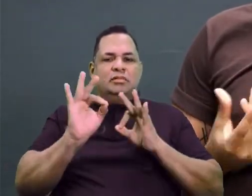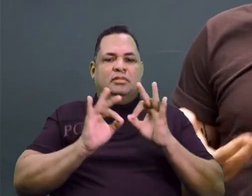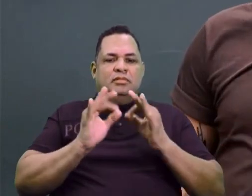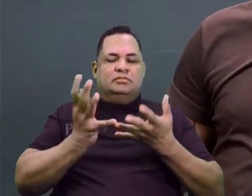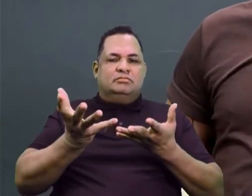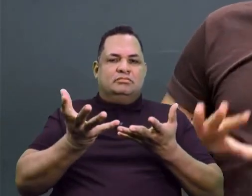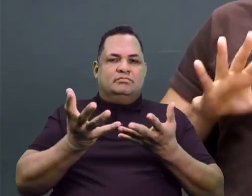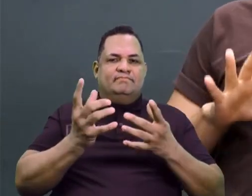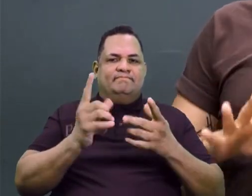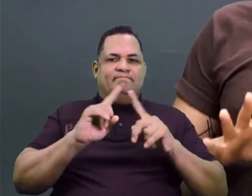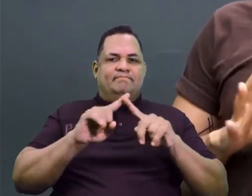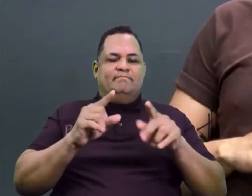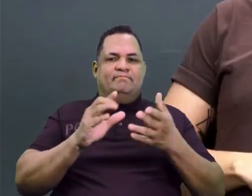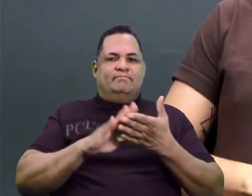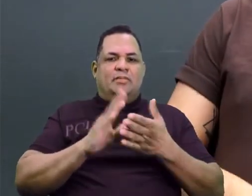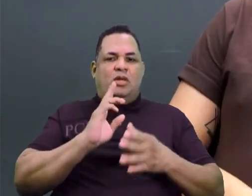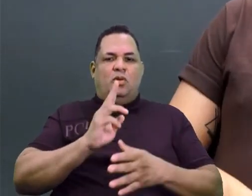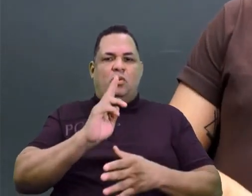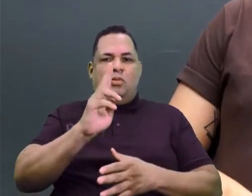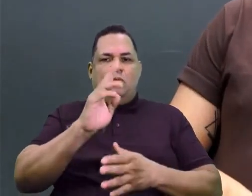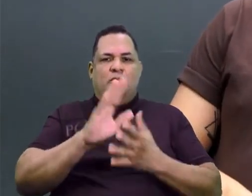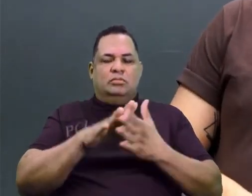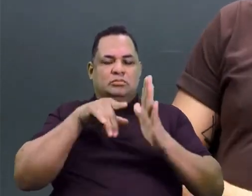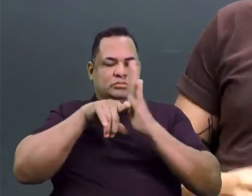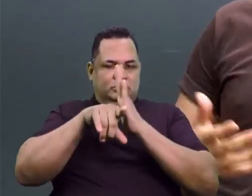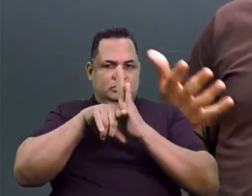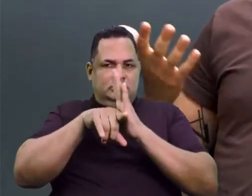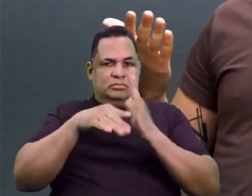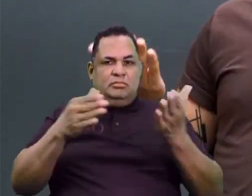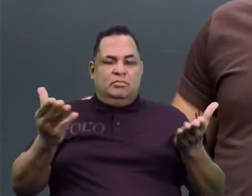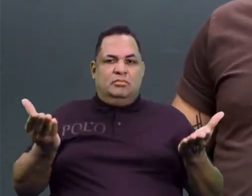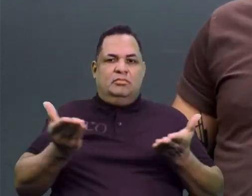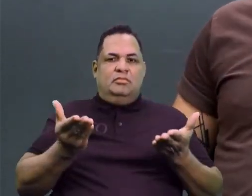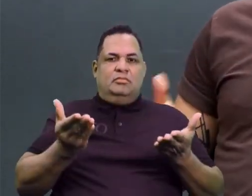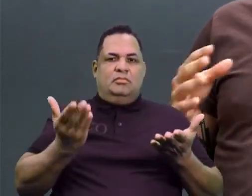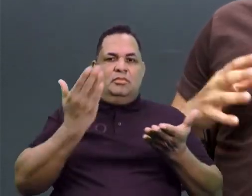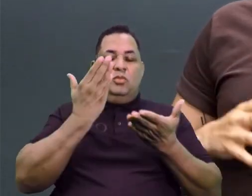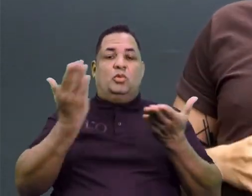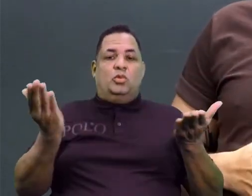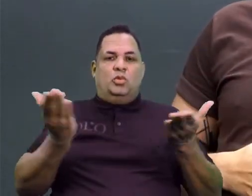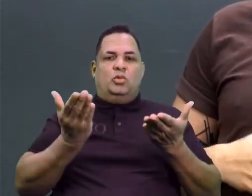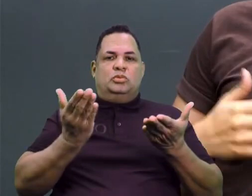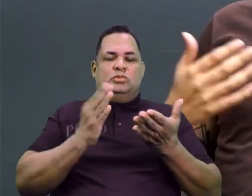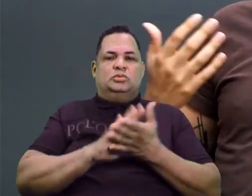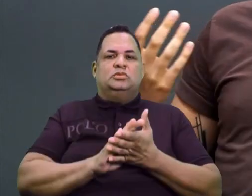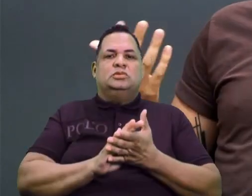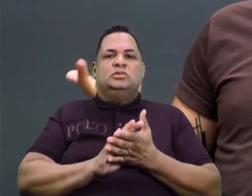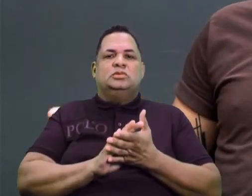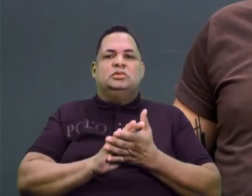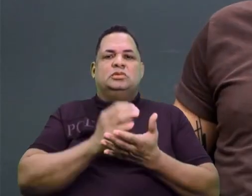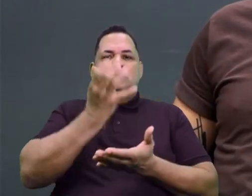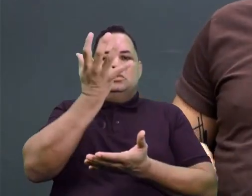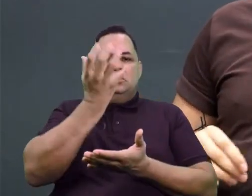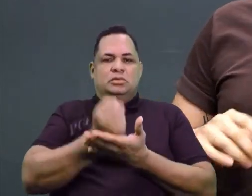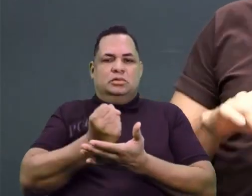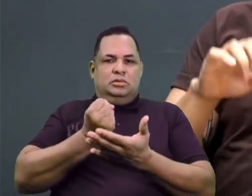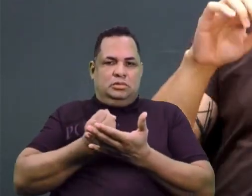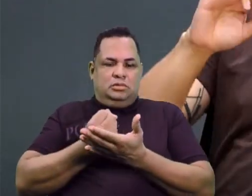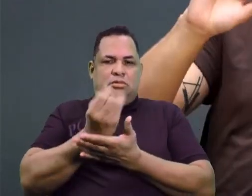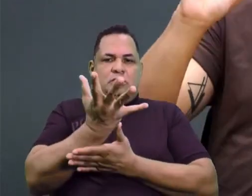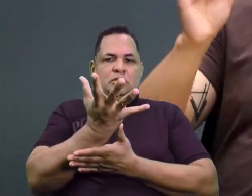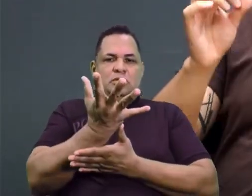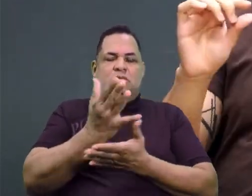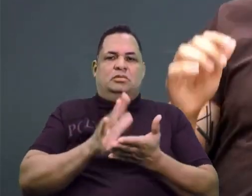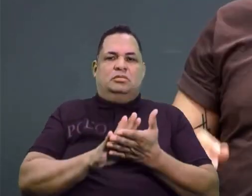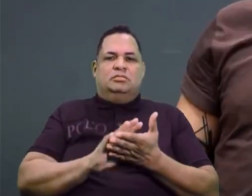quero mais, mas que vocês continuem a pesquisa de vocês. Por hoje, o nosso podcast é isso. Isso aqui não